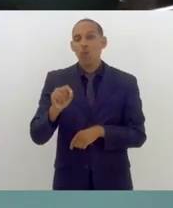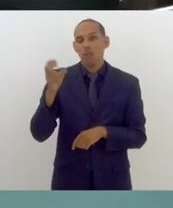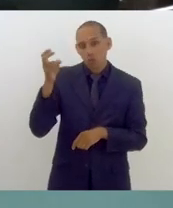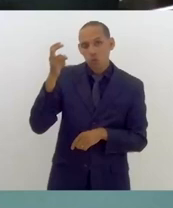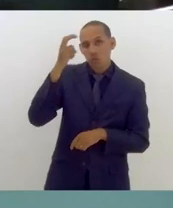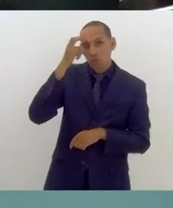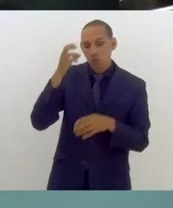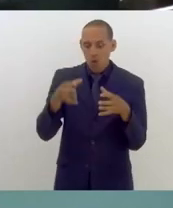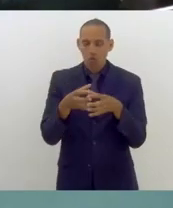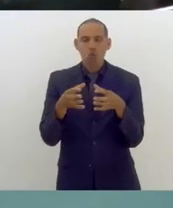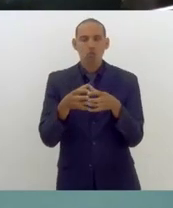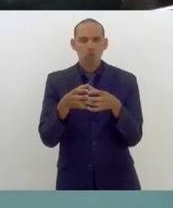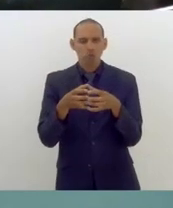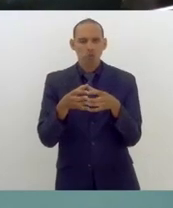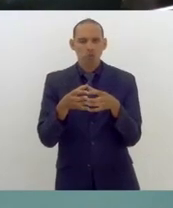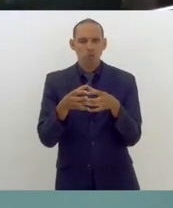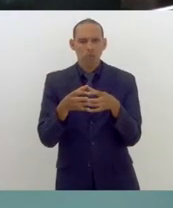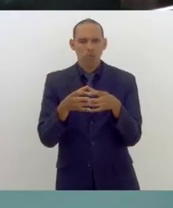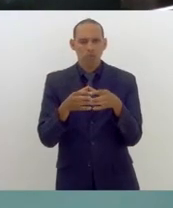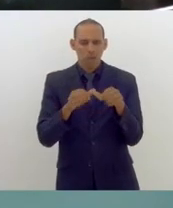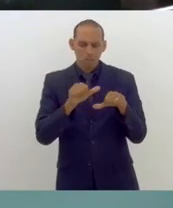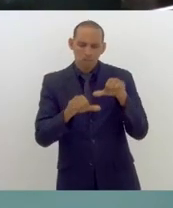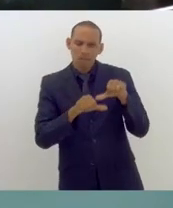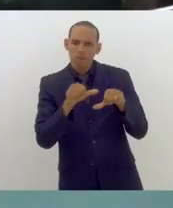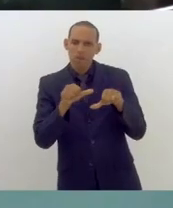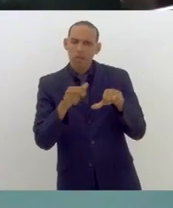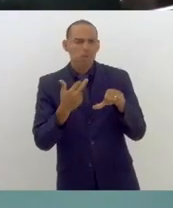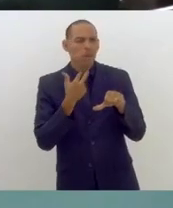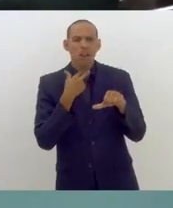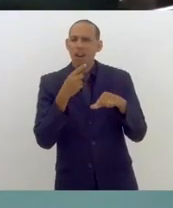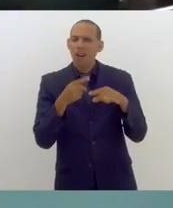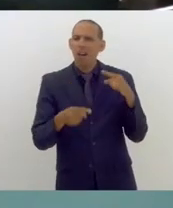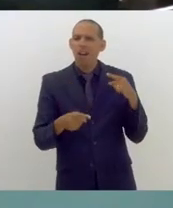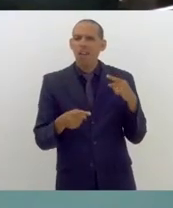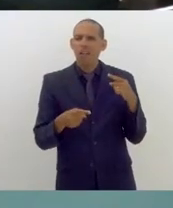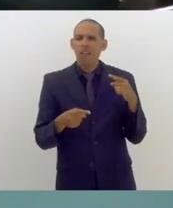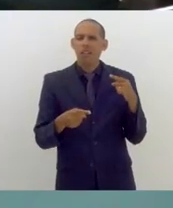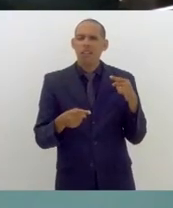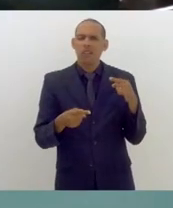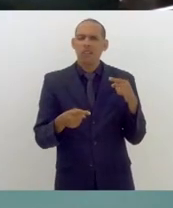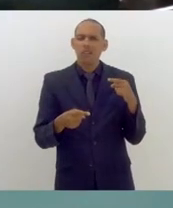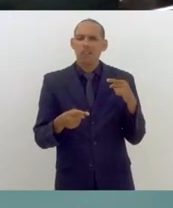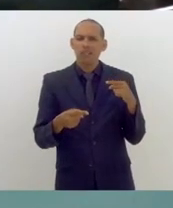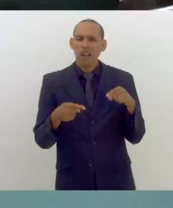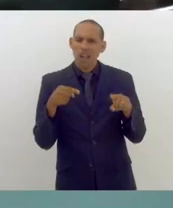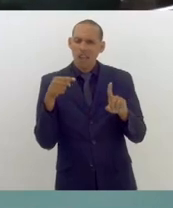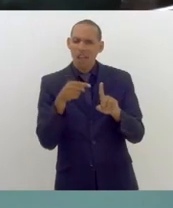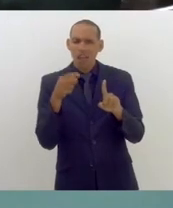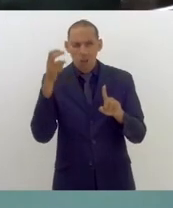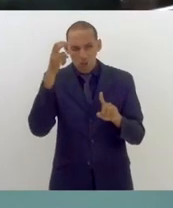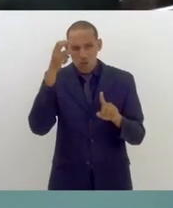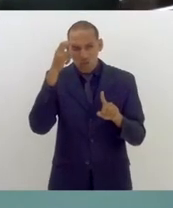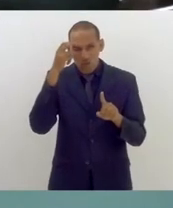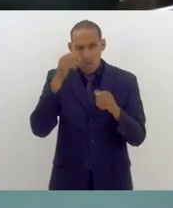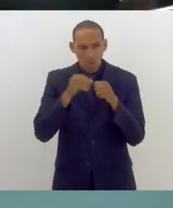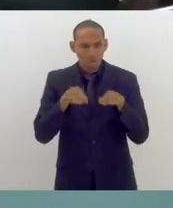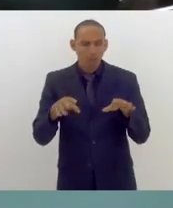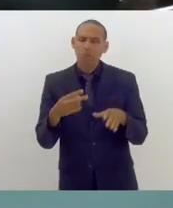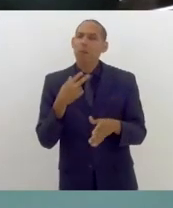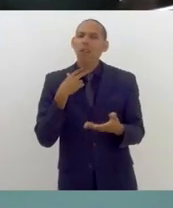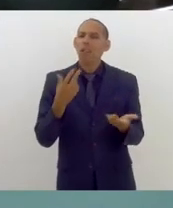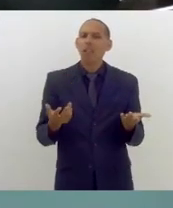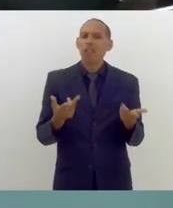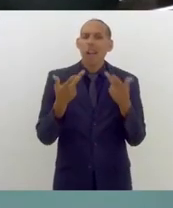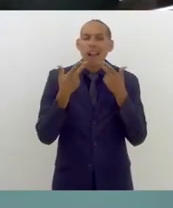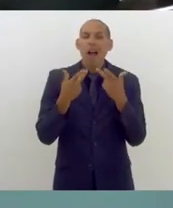remanescente ela não pode ser mexido não pode receber nenhum tipo de prejuízo Então como é que